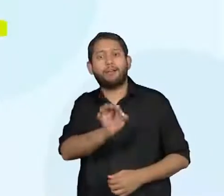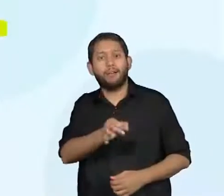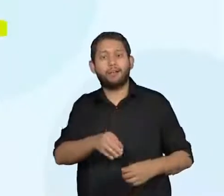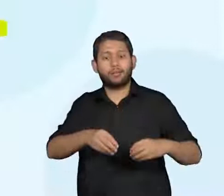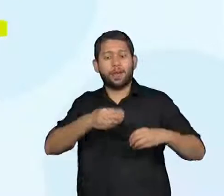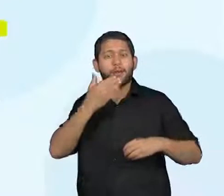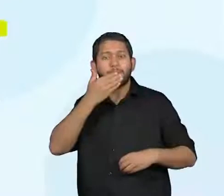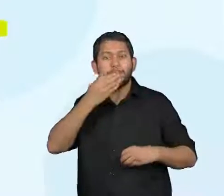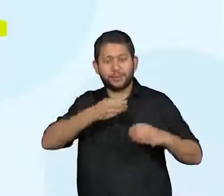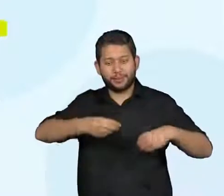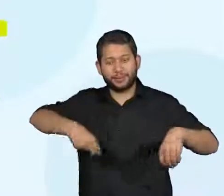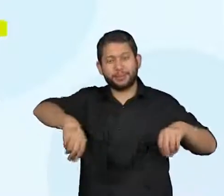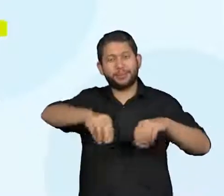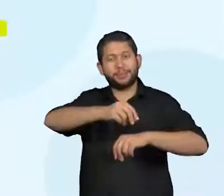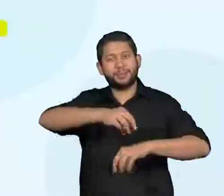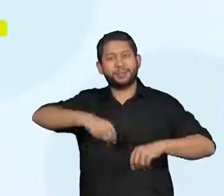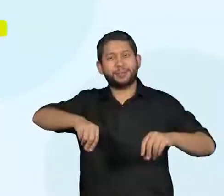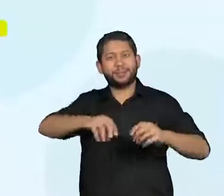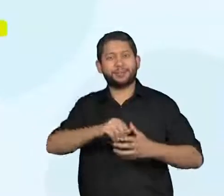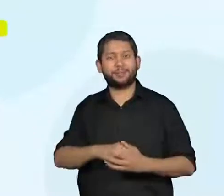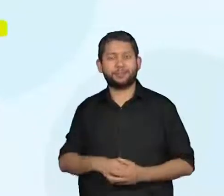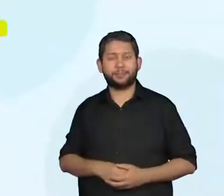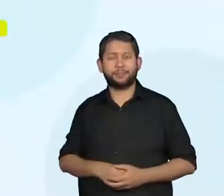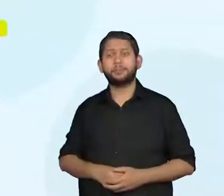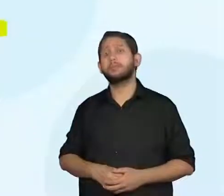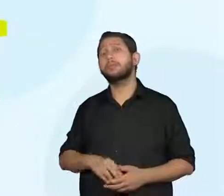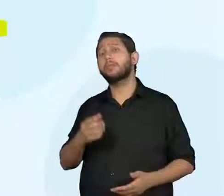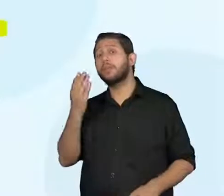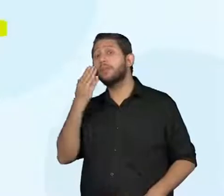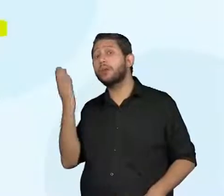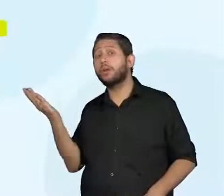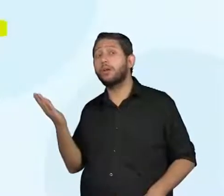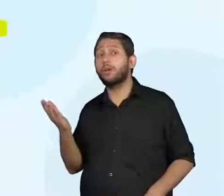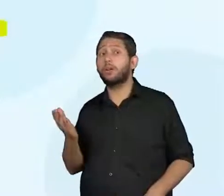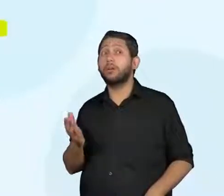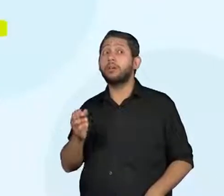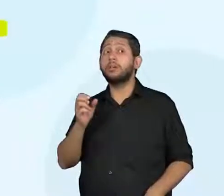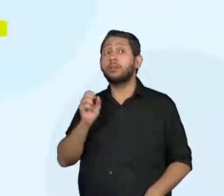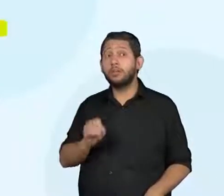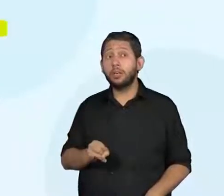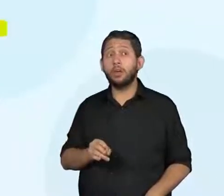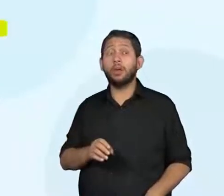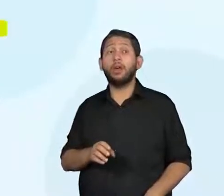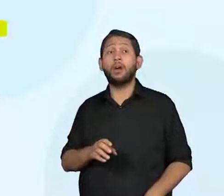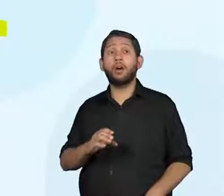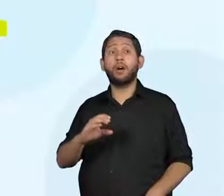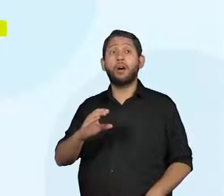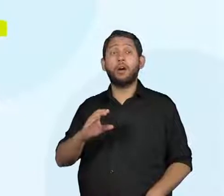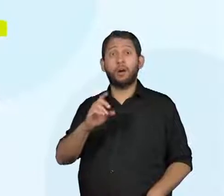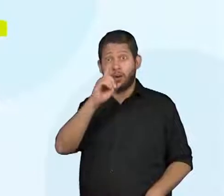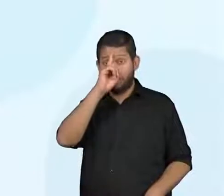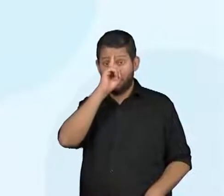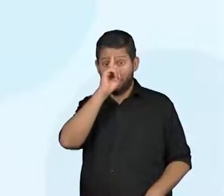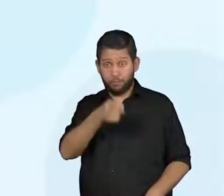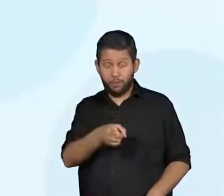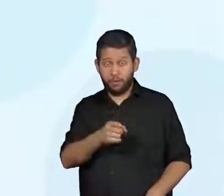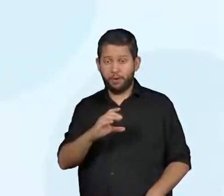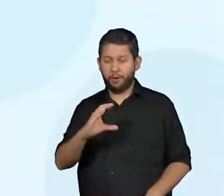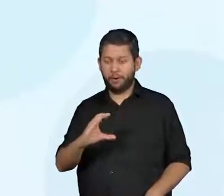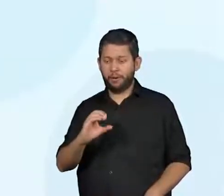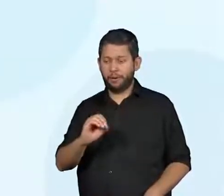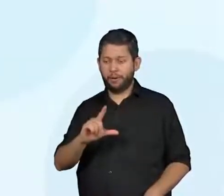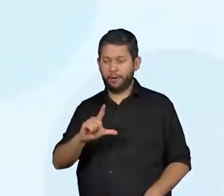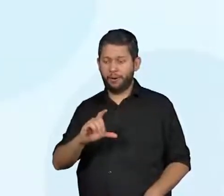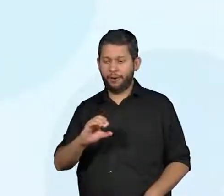não é? Isso. Se nós fôssemos colocar ele no infinitivo? Seria colocar. Isso mesmo. Isso mesmo.